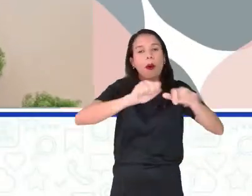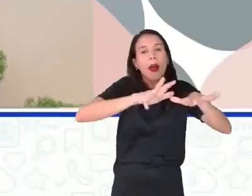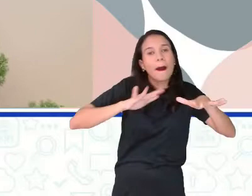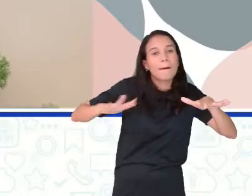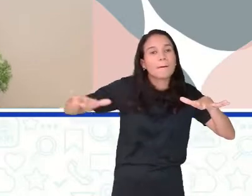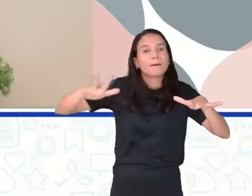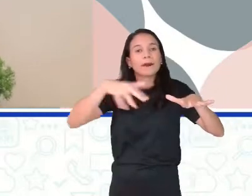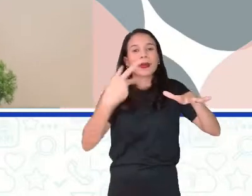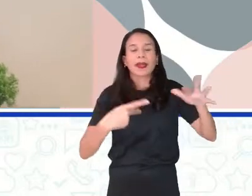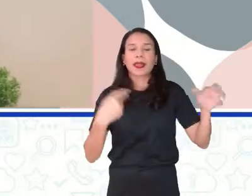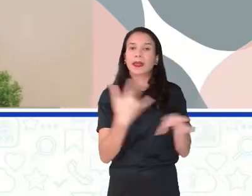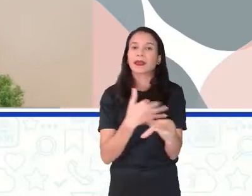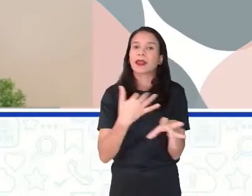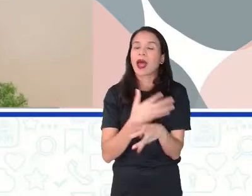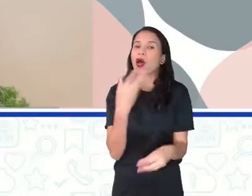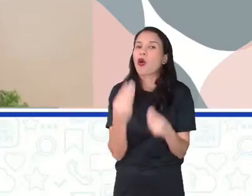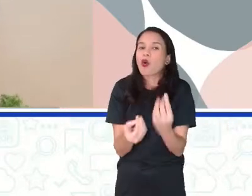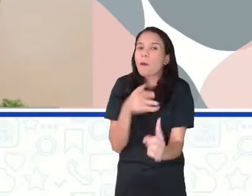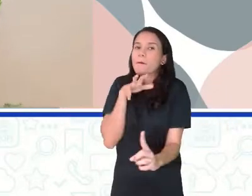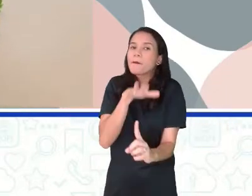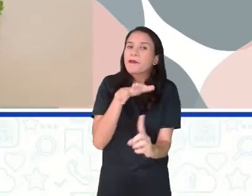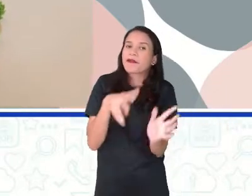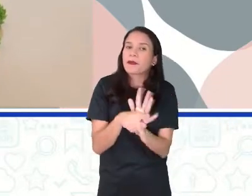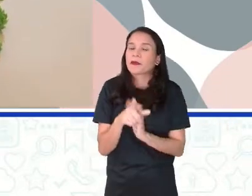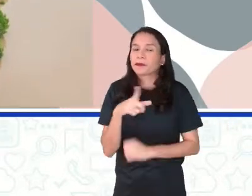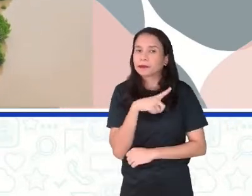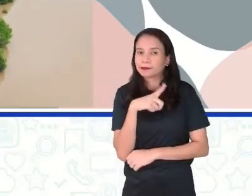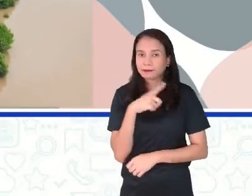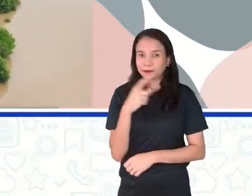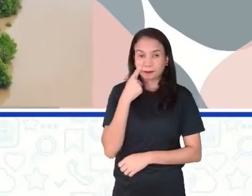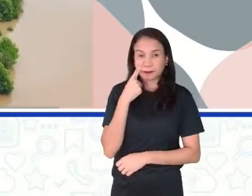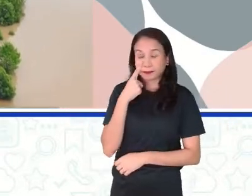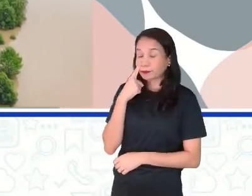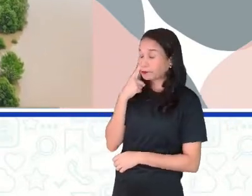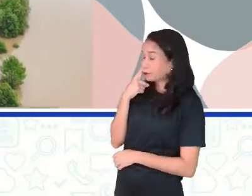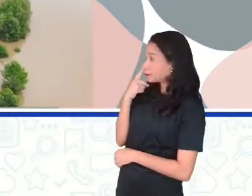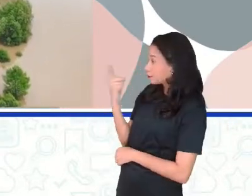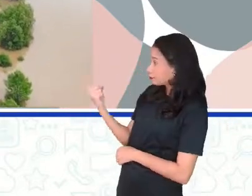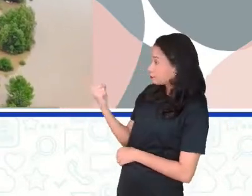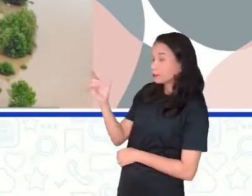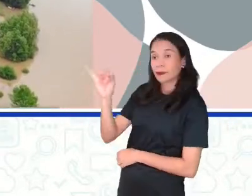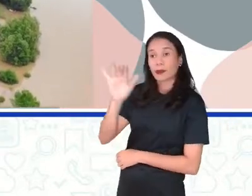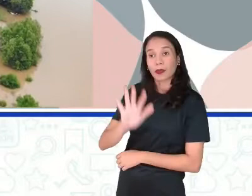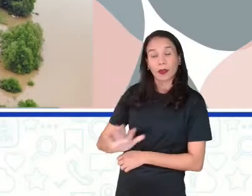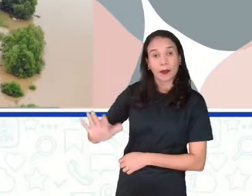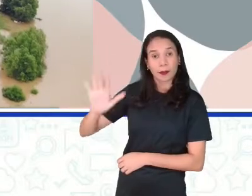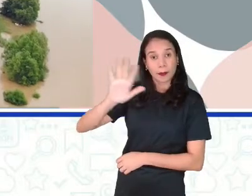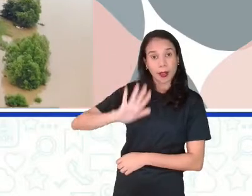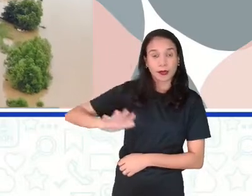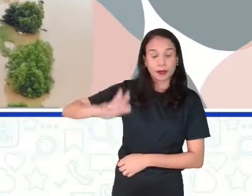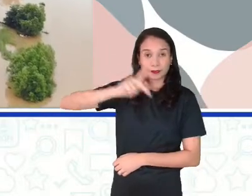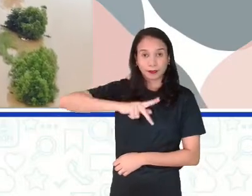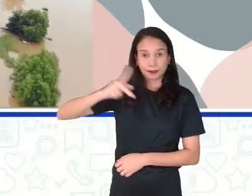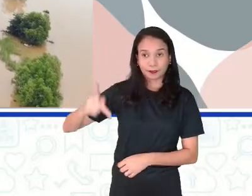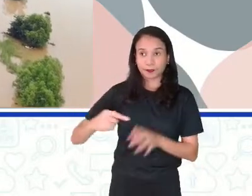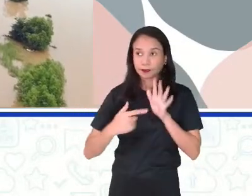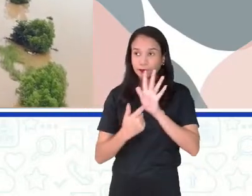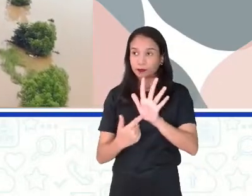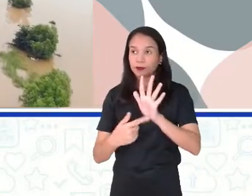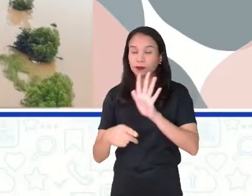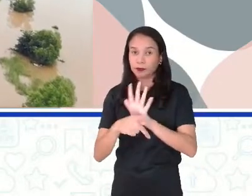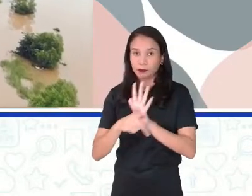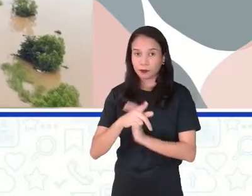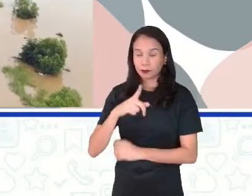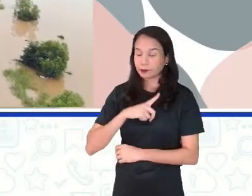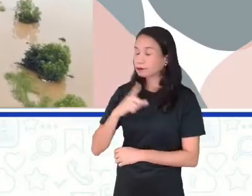né? Como é que chega a esse nível de impacto aqui? Você tem aí, nessa imagem que o professor Armando está